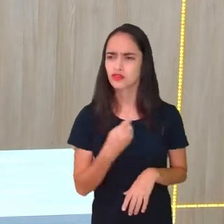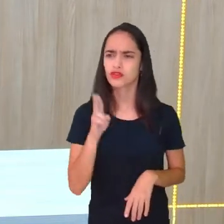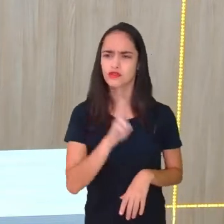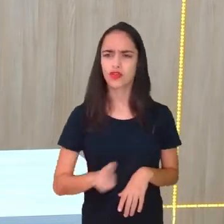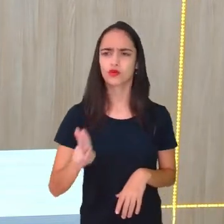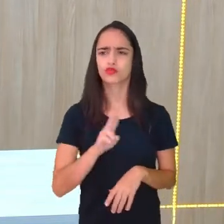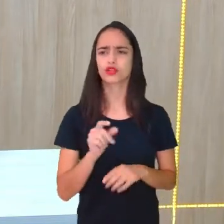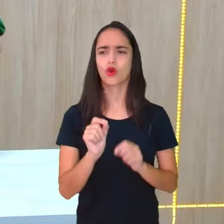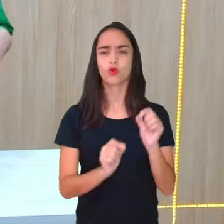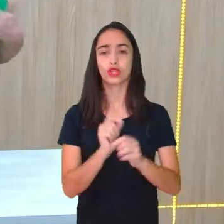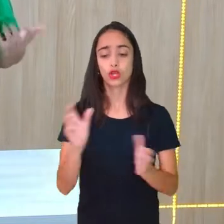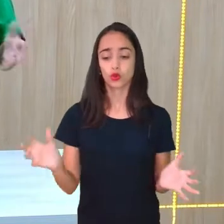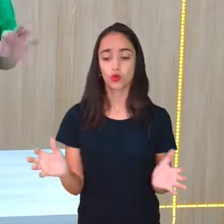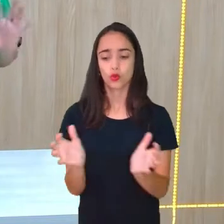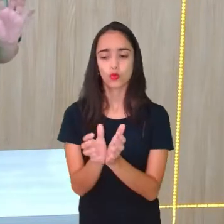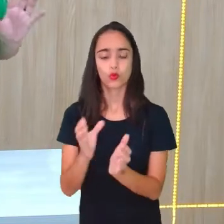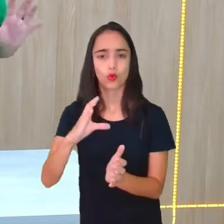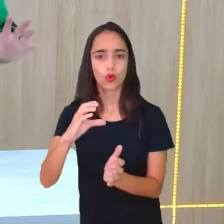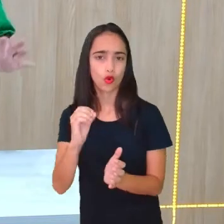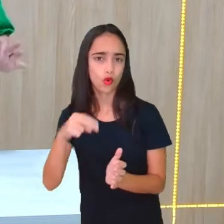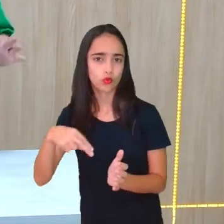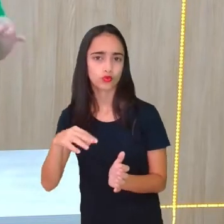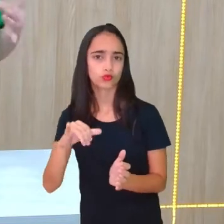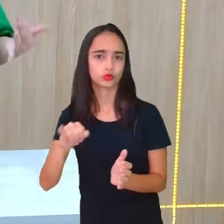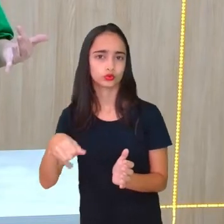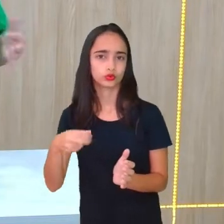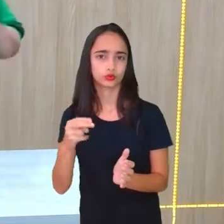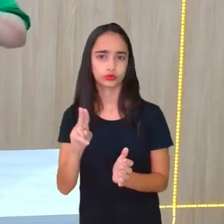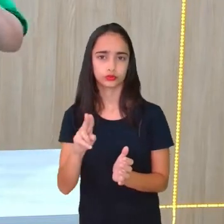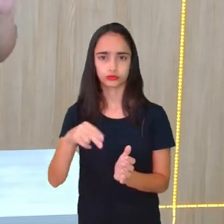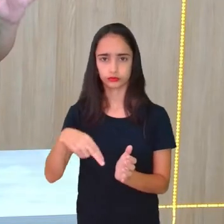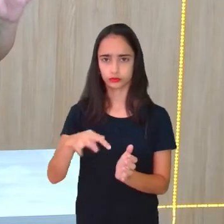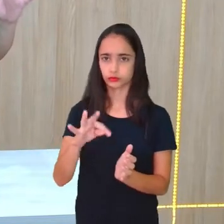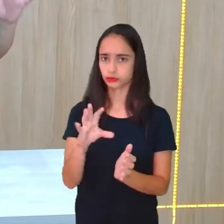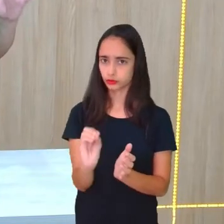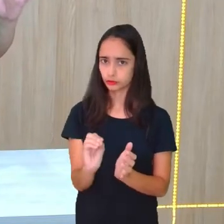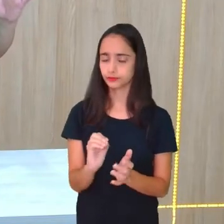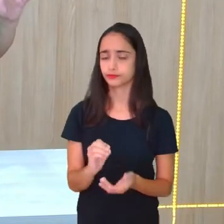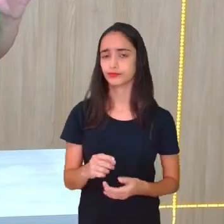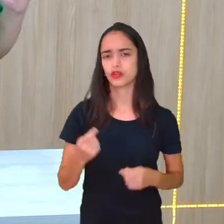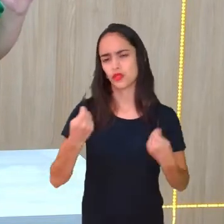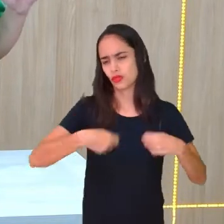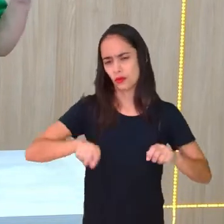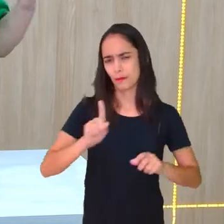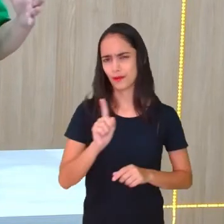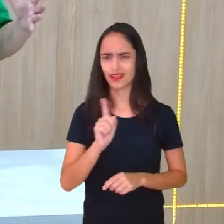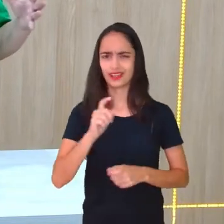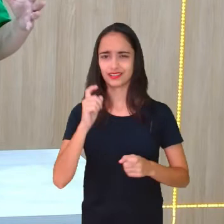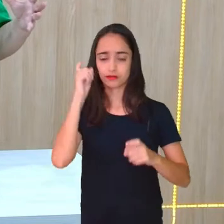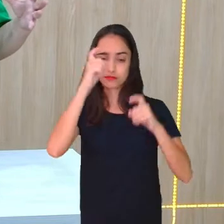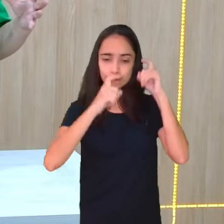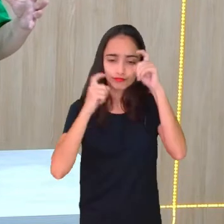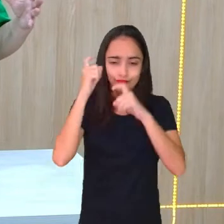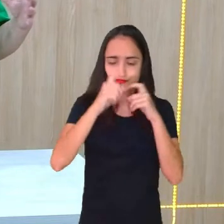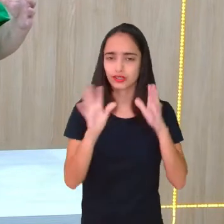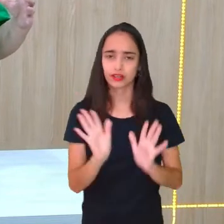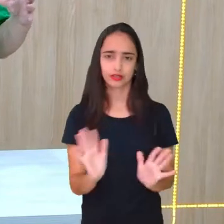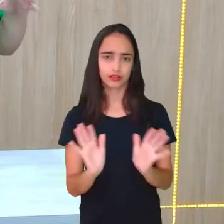conjunto. É provável, alguns professores podem ter comentado e outros não, mas não precisa se preocupar. O que é o